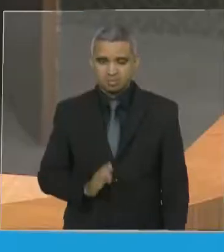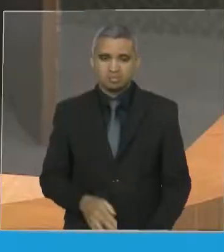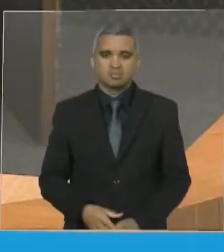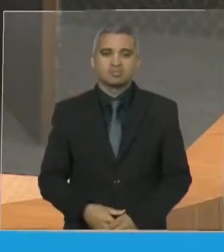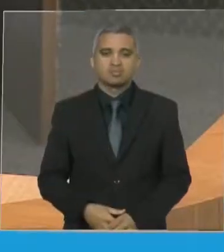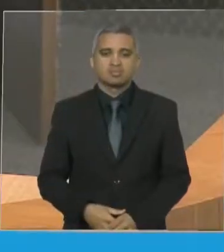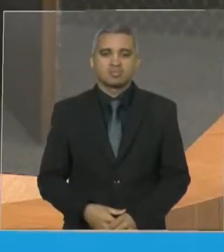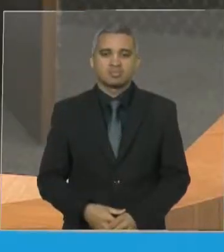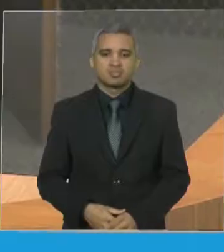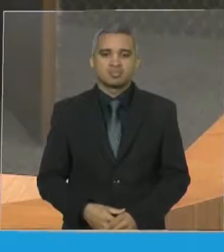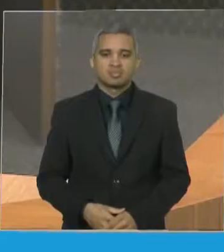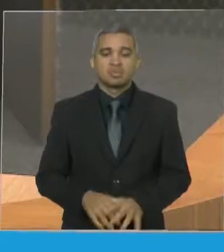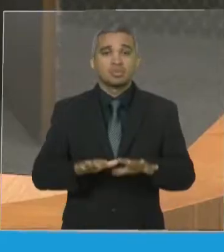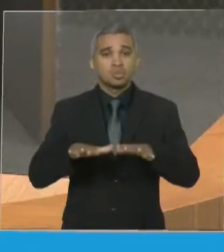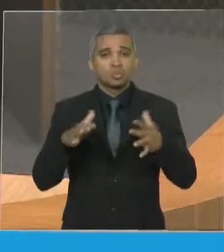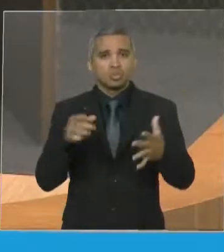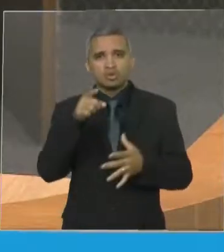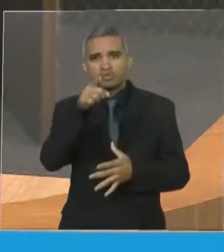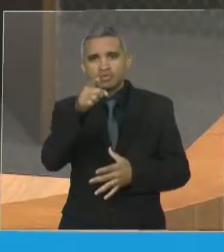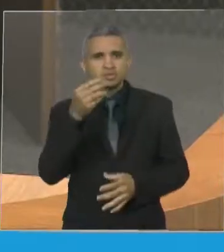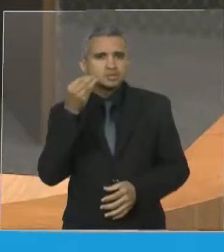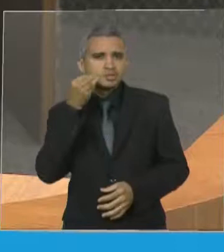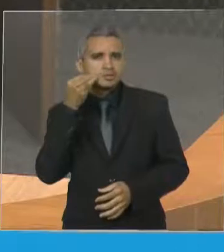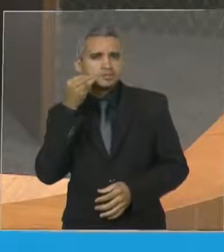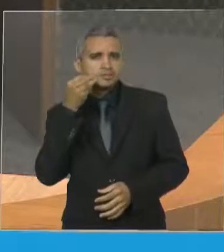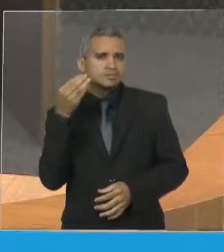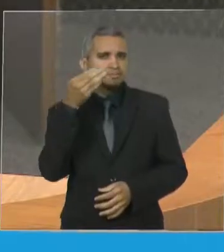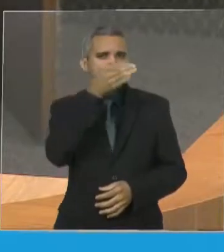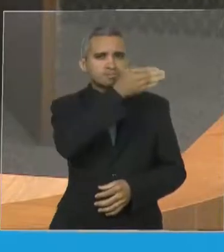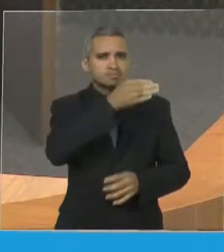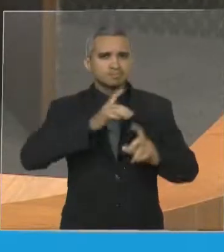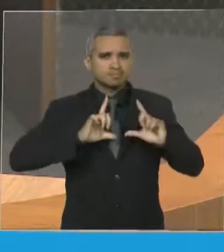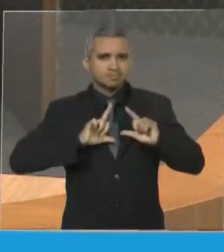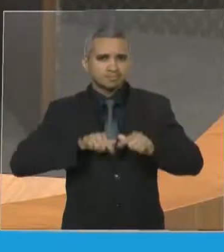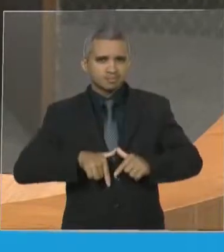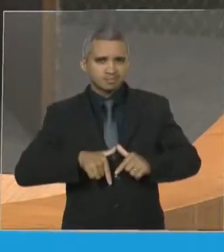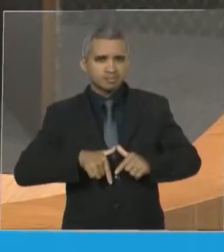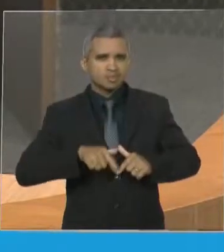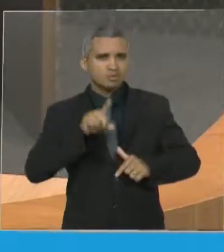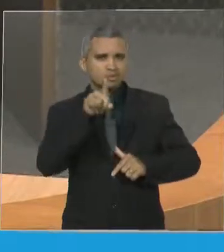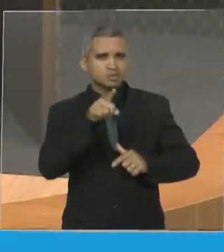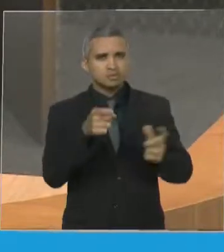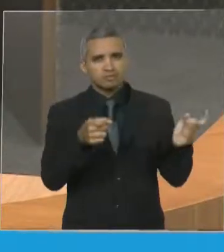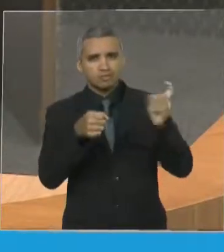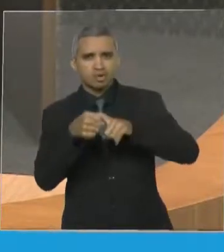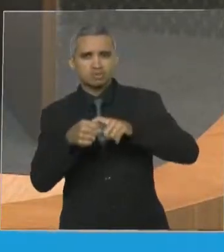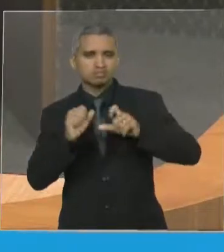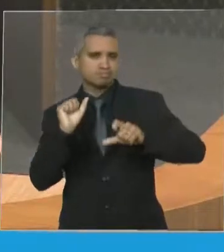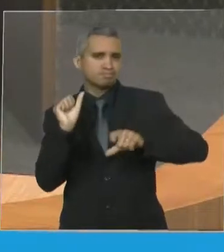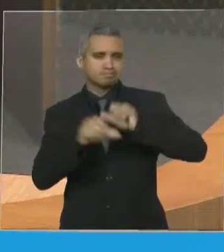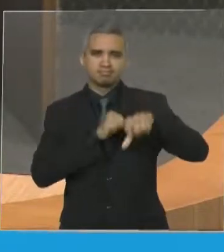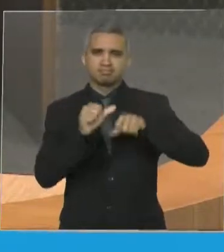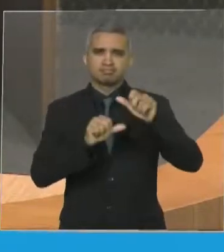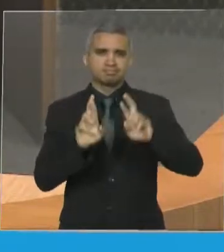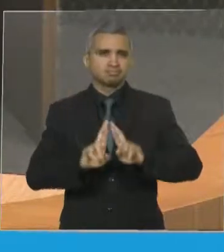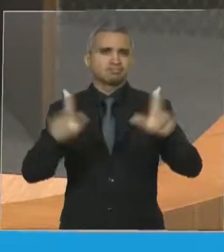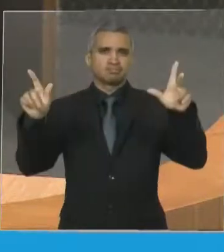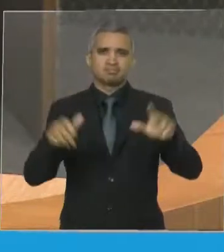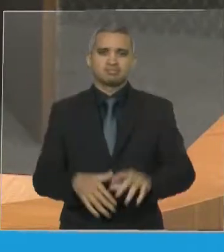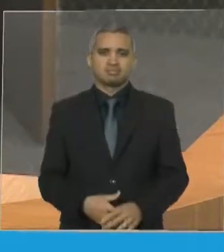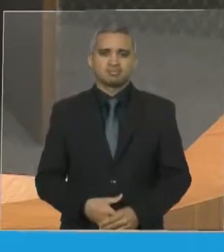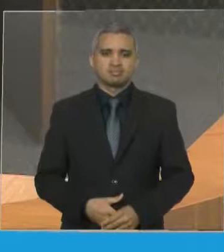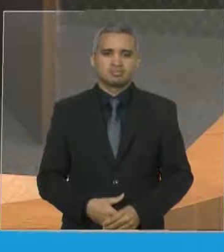mais é o mesmo. Em 2008, Deus me deu esse privilégio de ir pela primeira vez